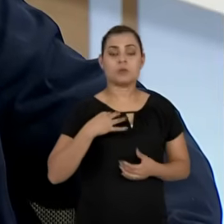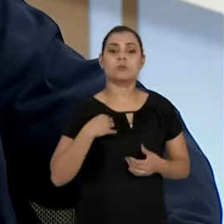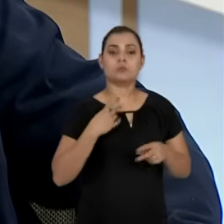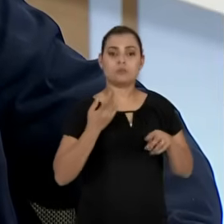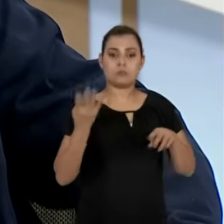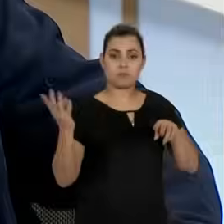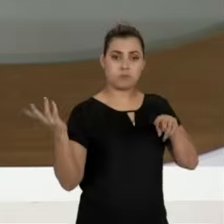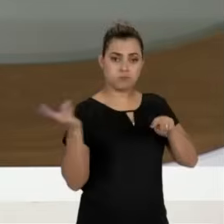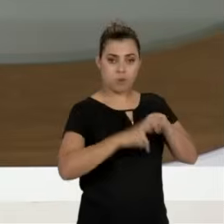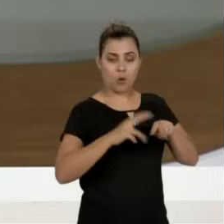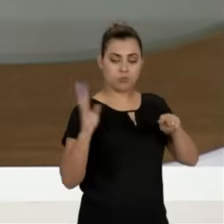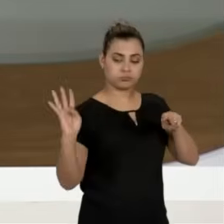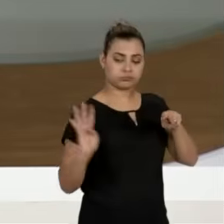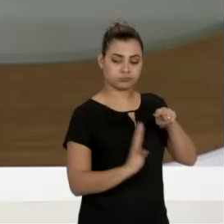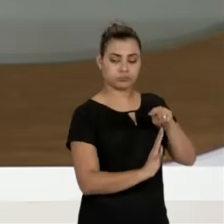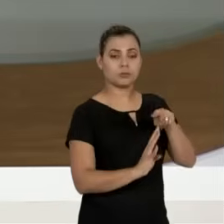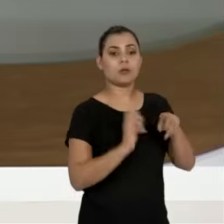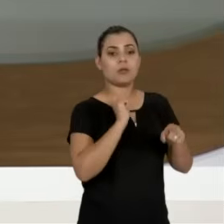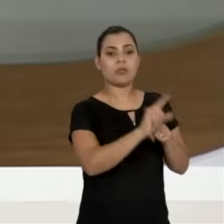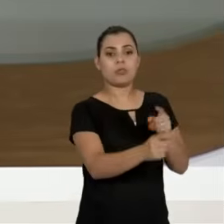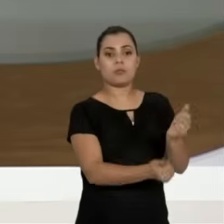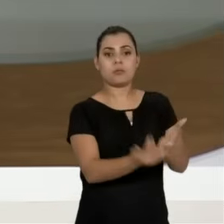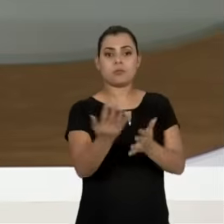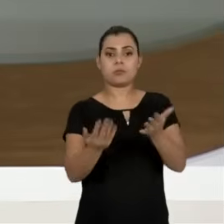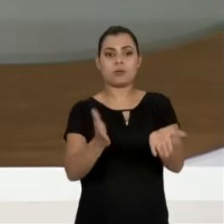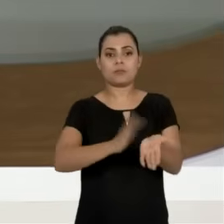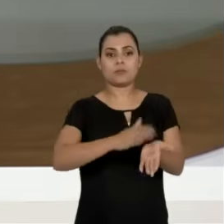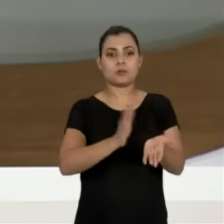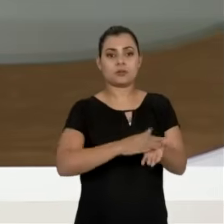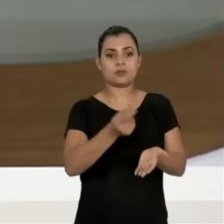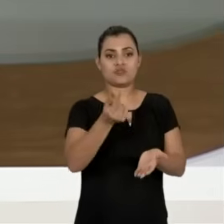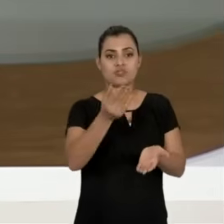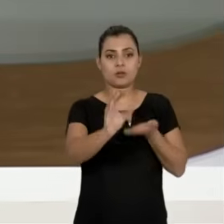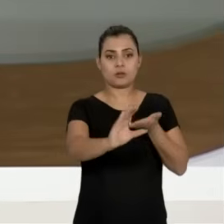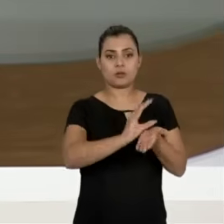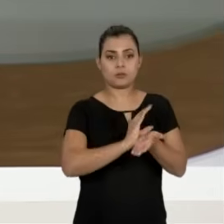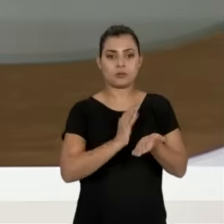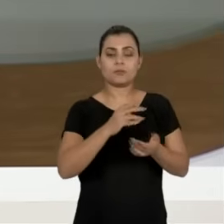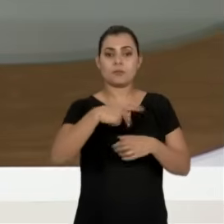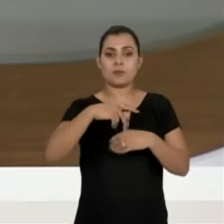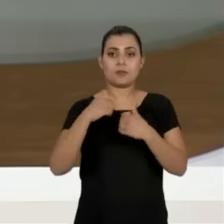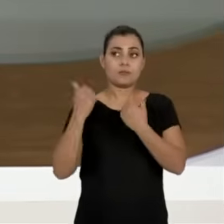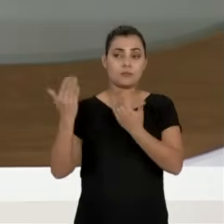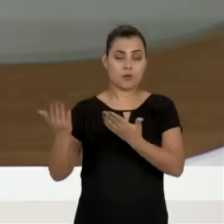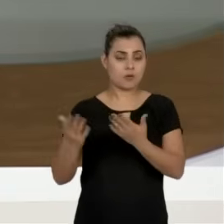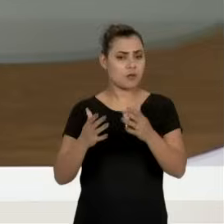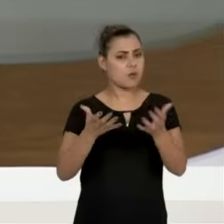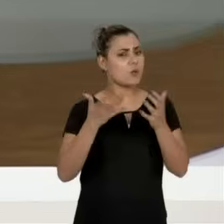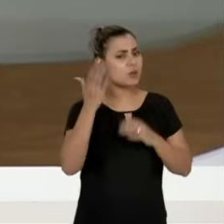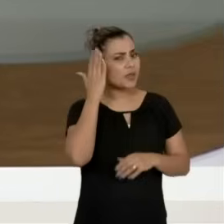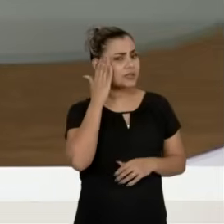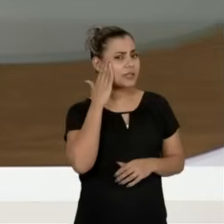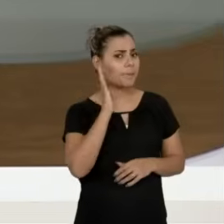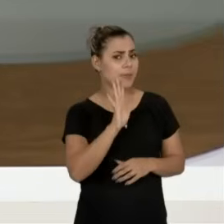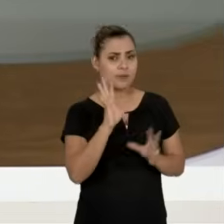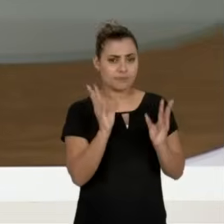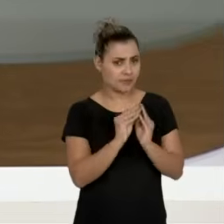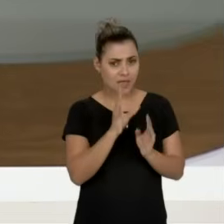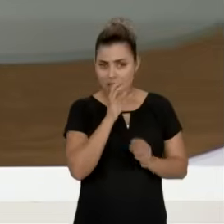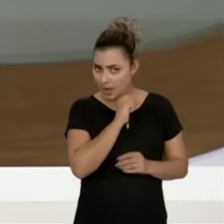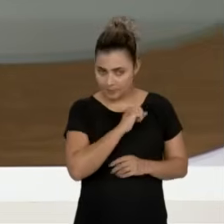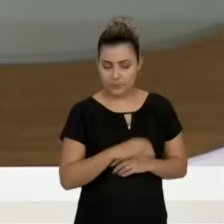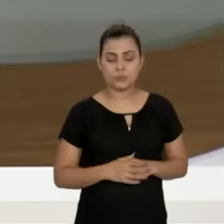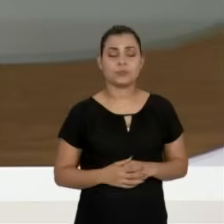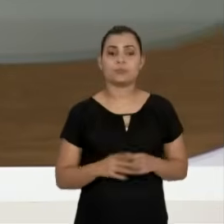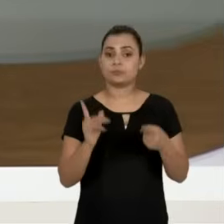agia ateando fogo para receber dinheiro de entidade internacional. Queria saber, assim, sucinto, duas